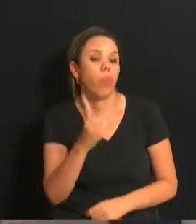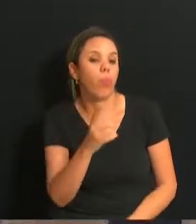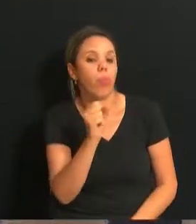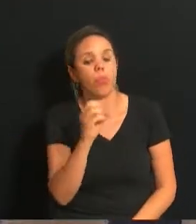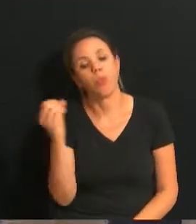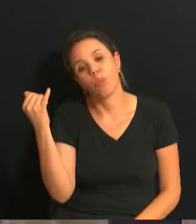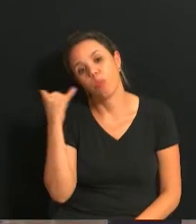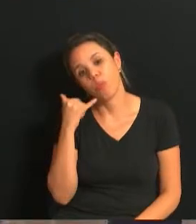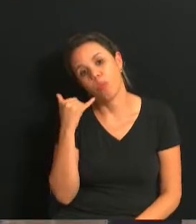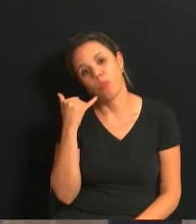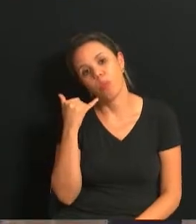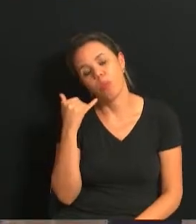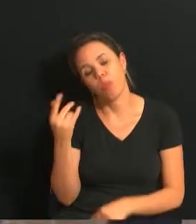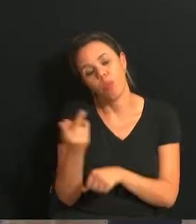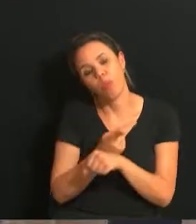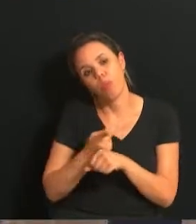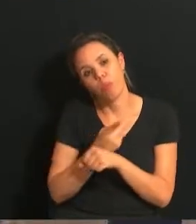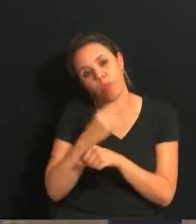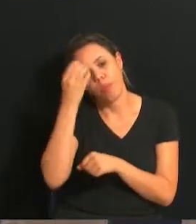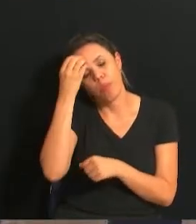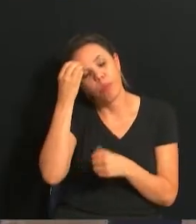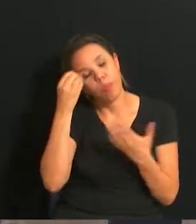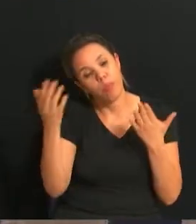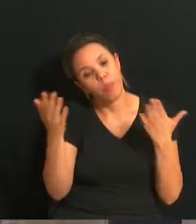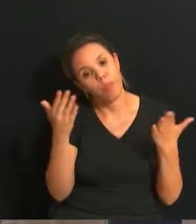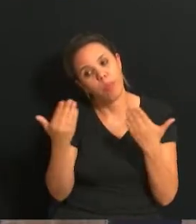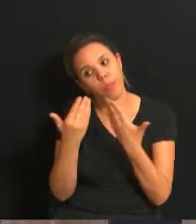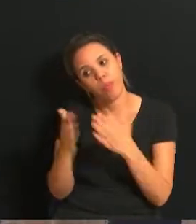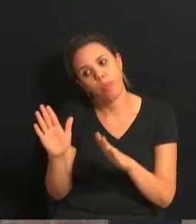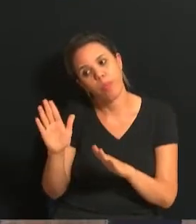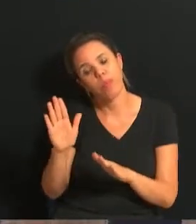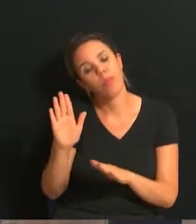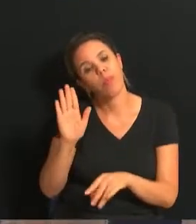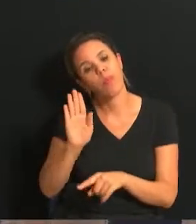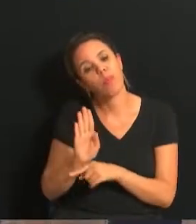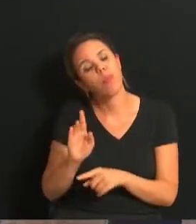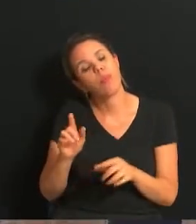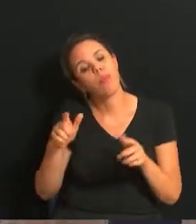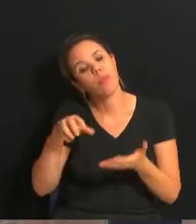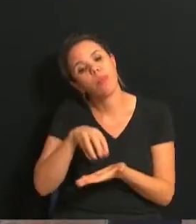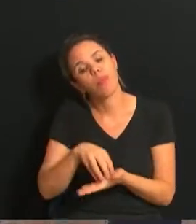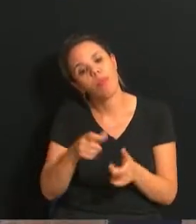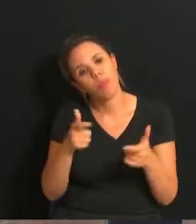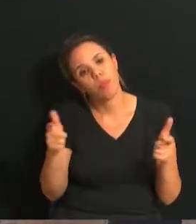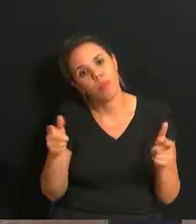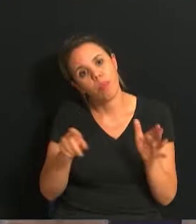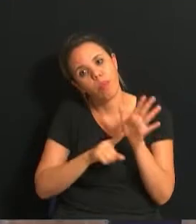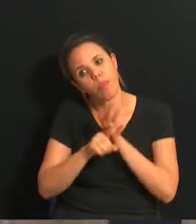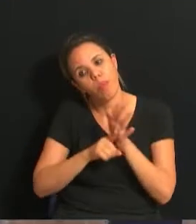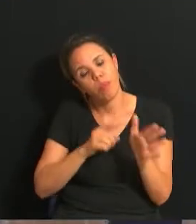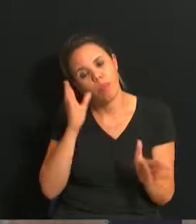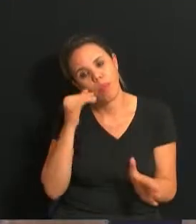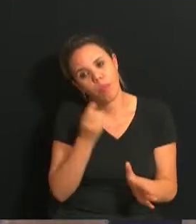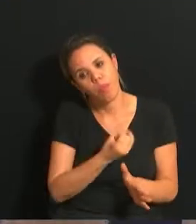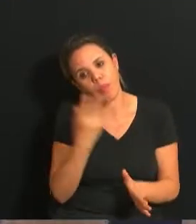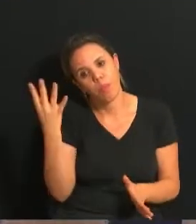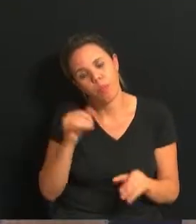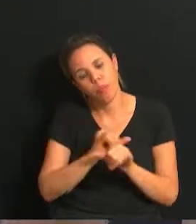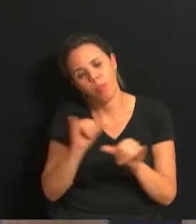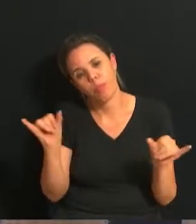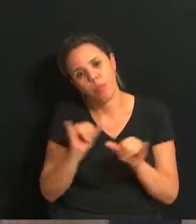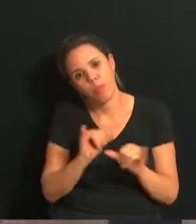O quanto que é a procura da porta aberta? Quer dizer, a gente precisa intensificar, inclusive, a própria